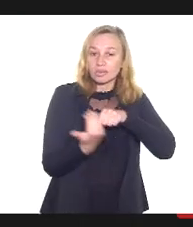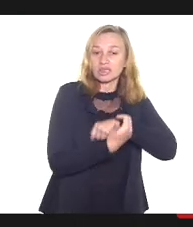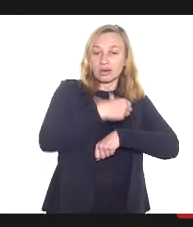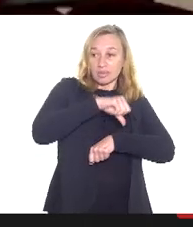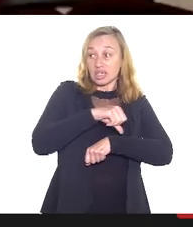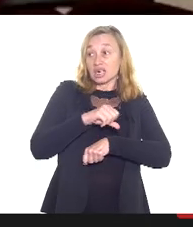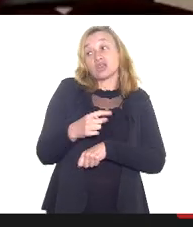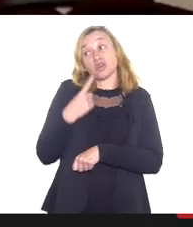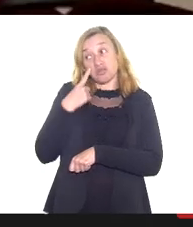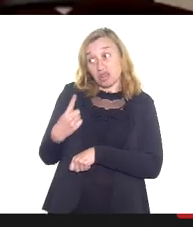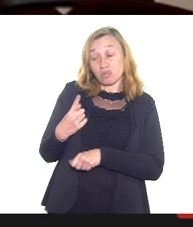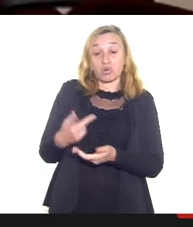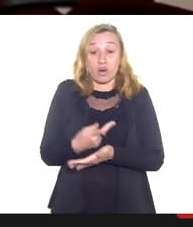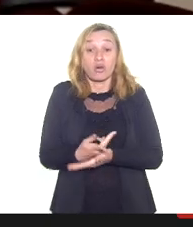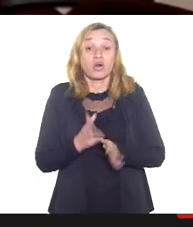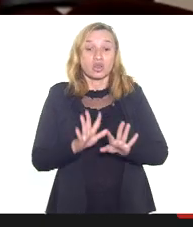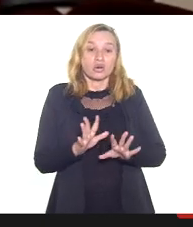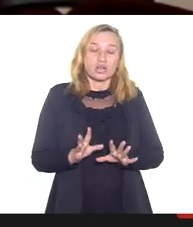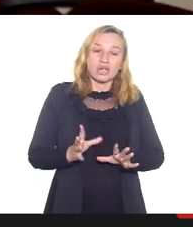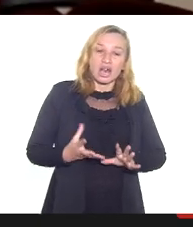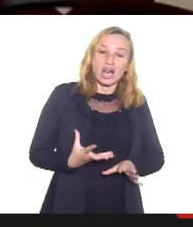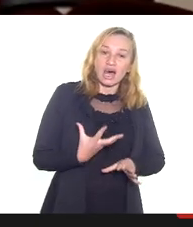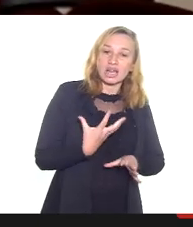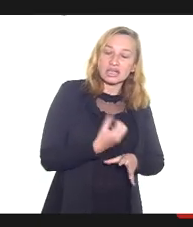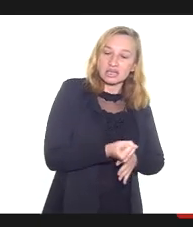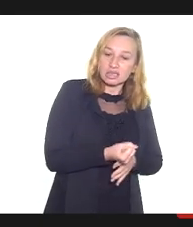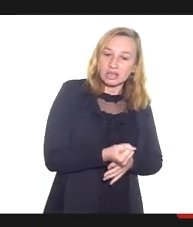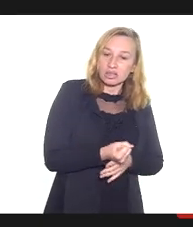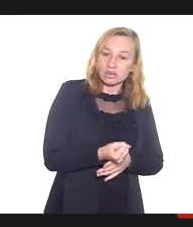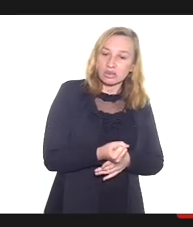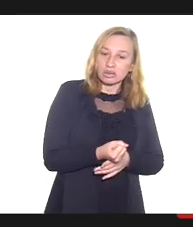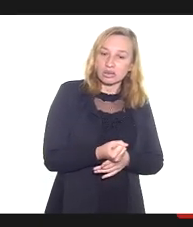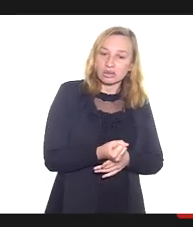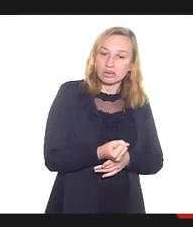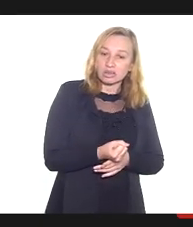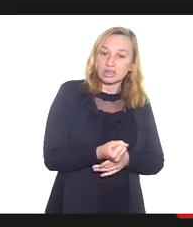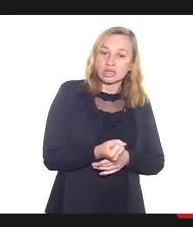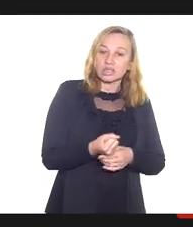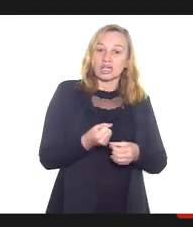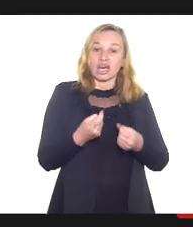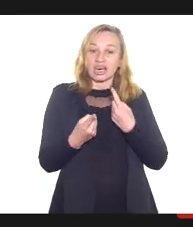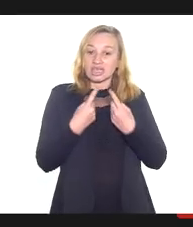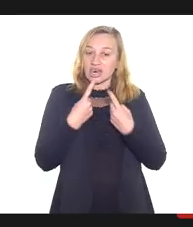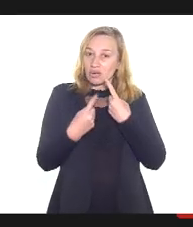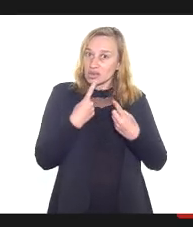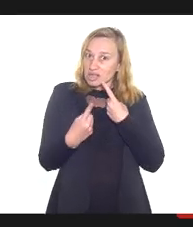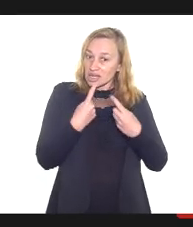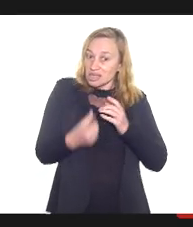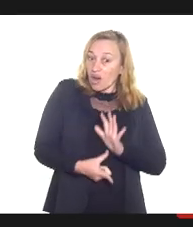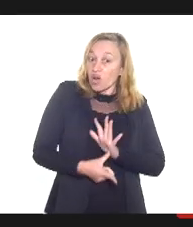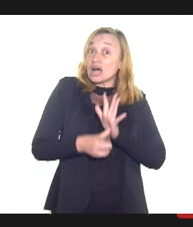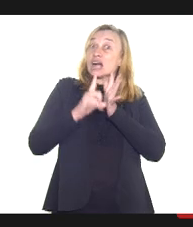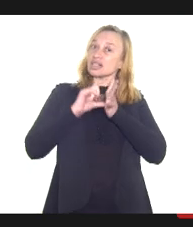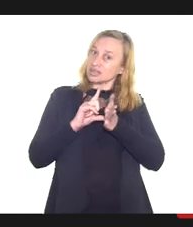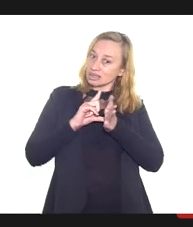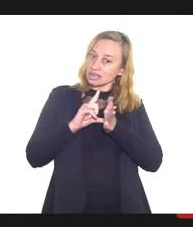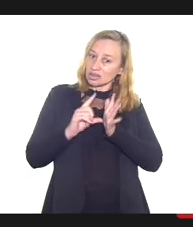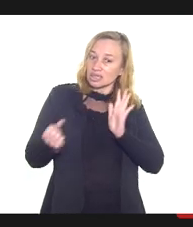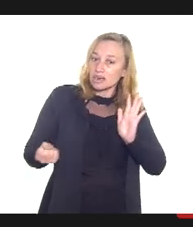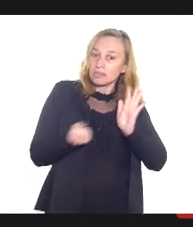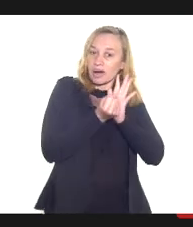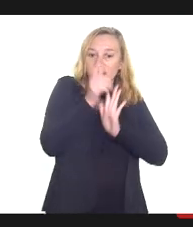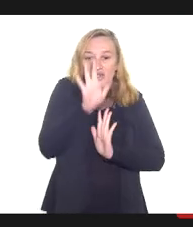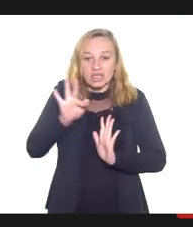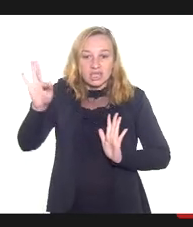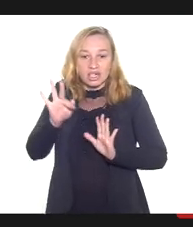combate, né, então nós defendemos a suspensão e a negociação desse ente da federação, nesse pacto federativo,